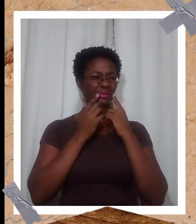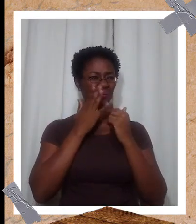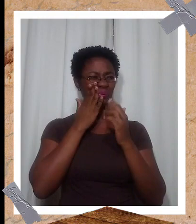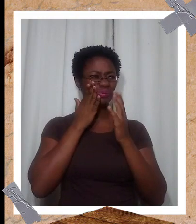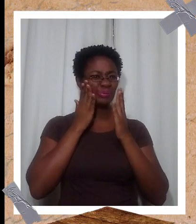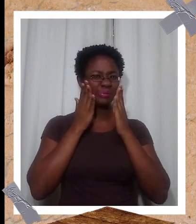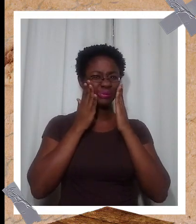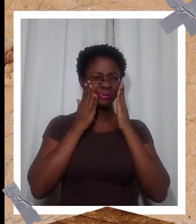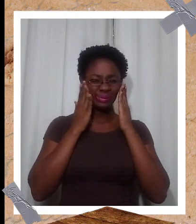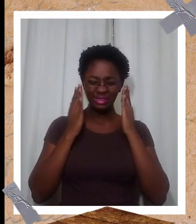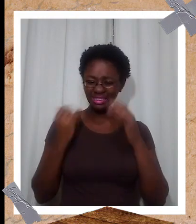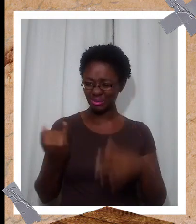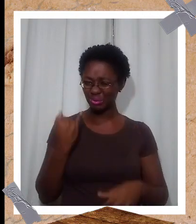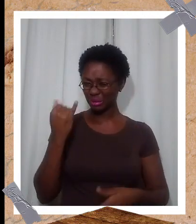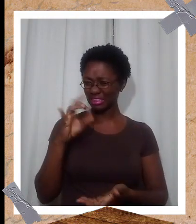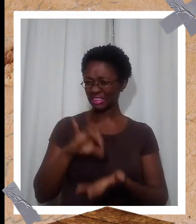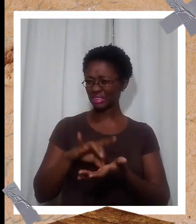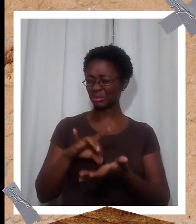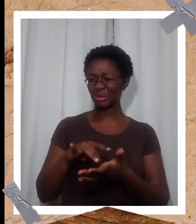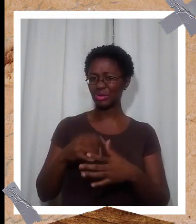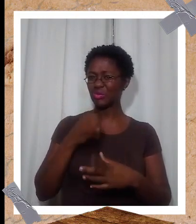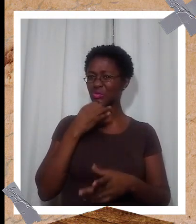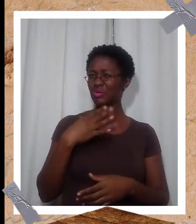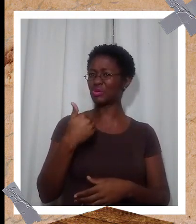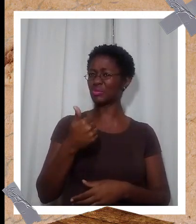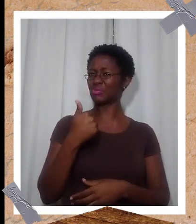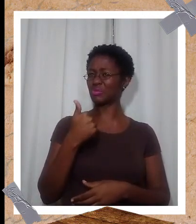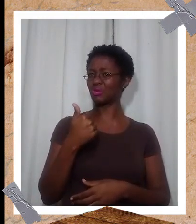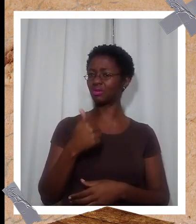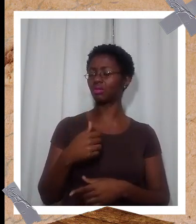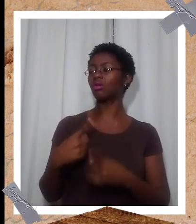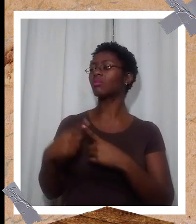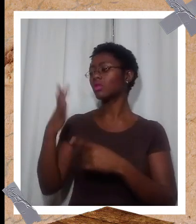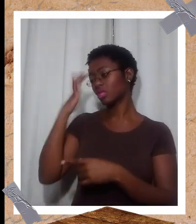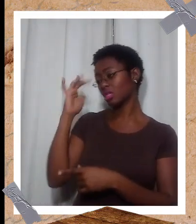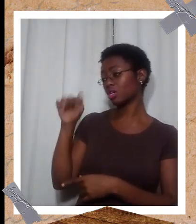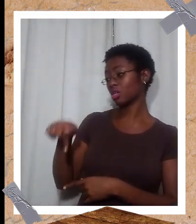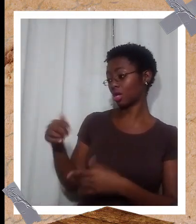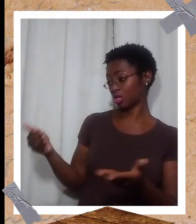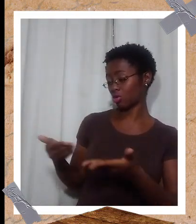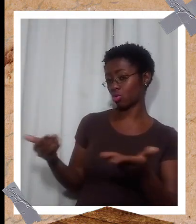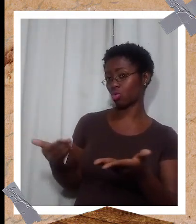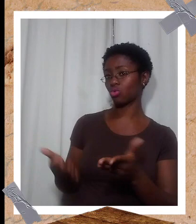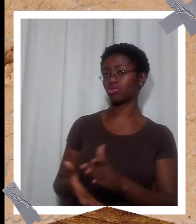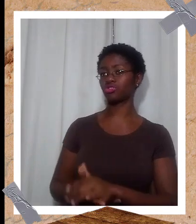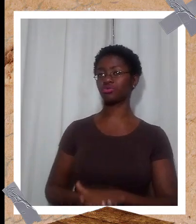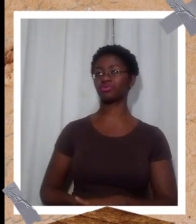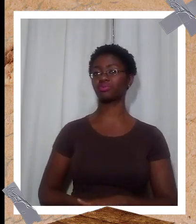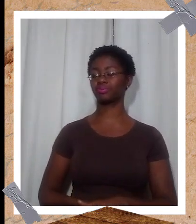Valeu muito a pena. Mas por que você acha que você está aqui?